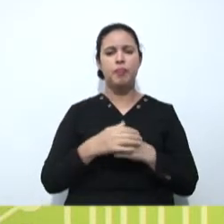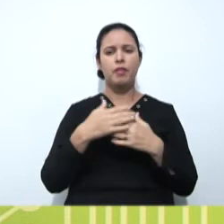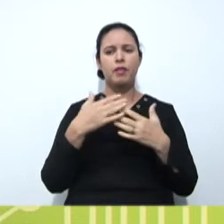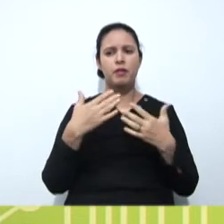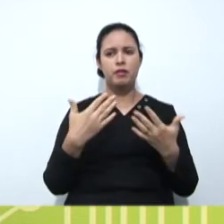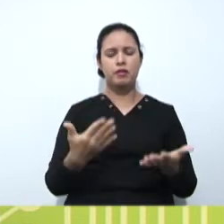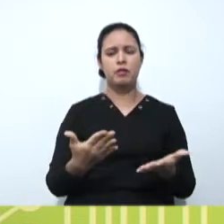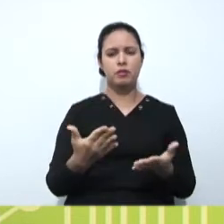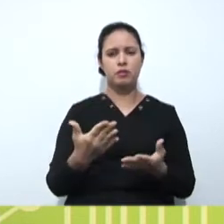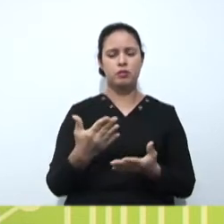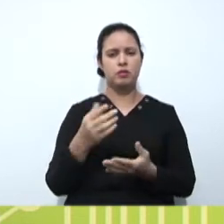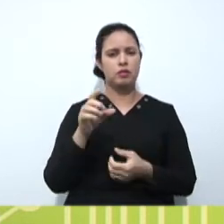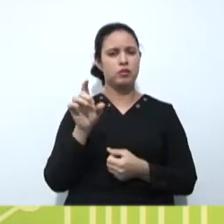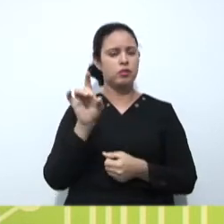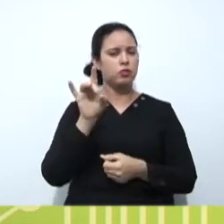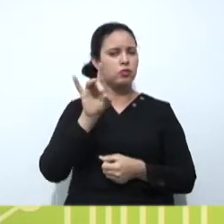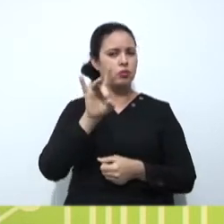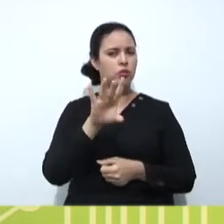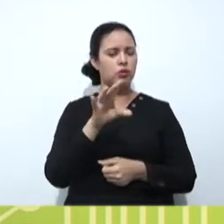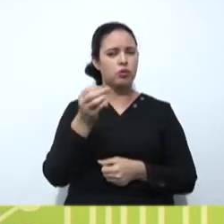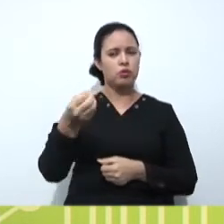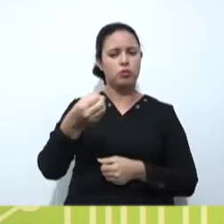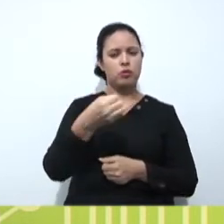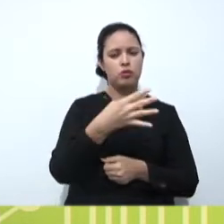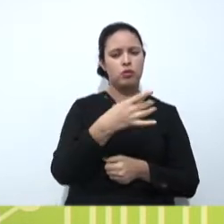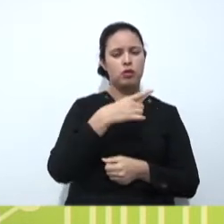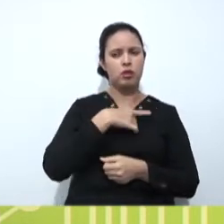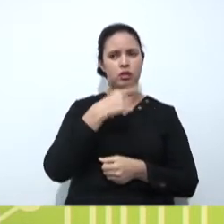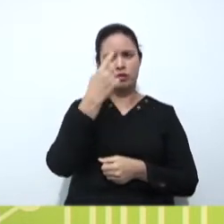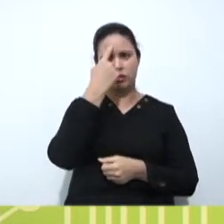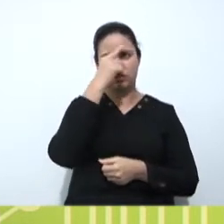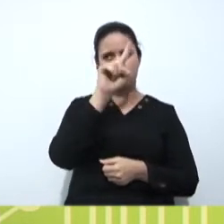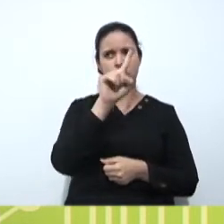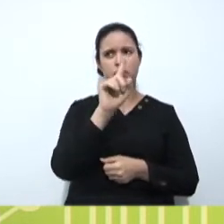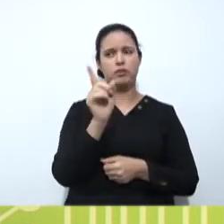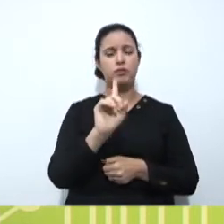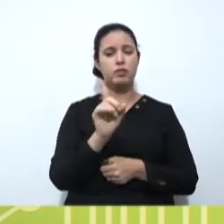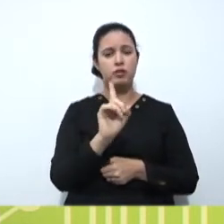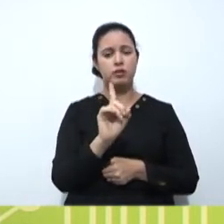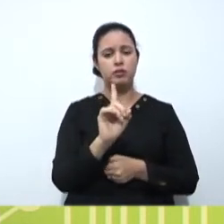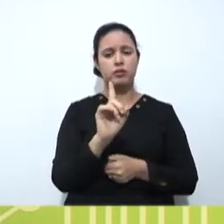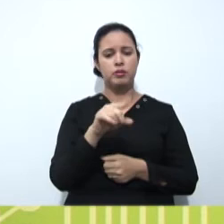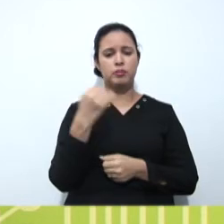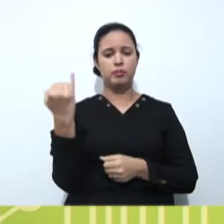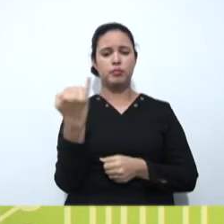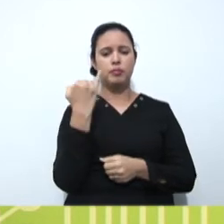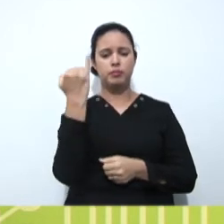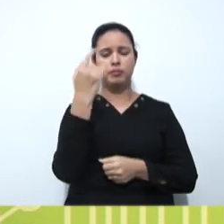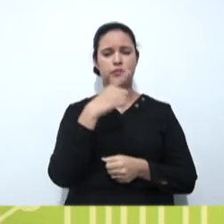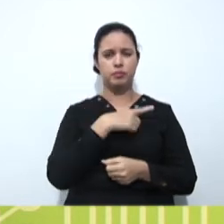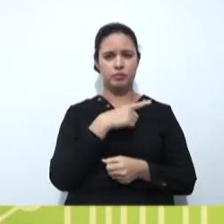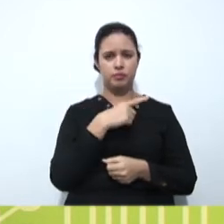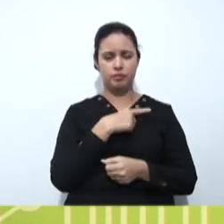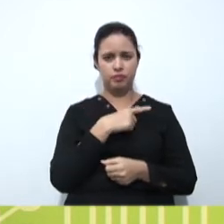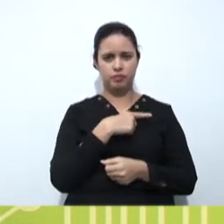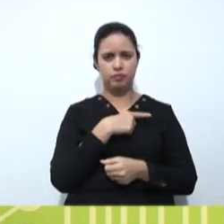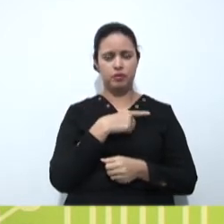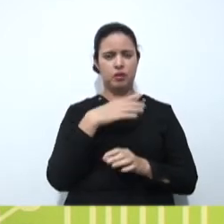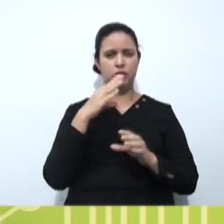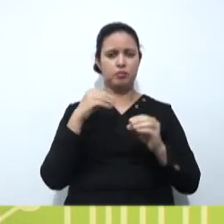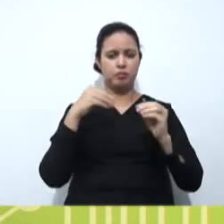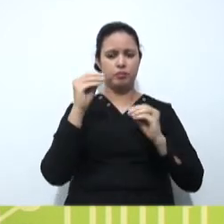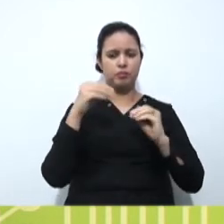coloca, ser inovador, basta ter criatividade? Não, é importante a gente também agir com